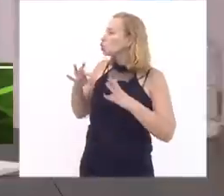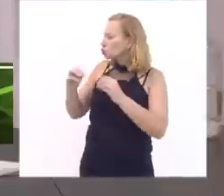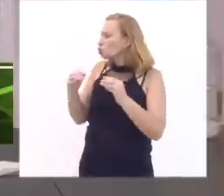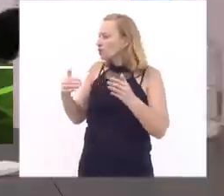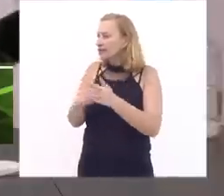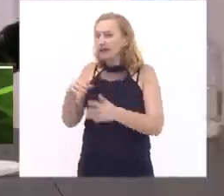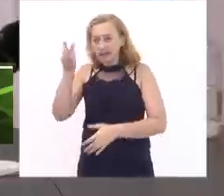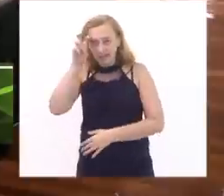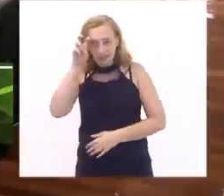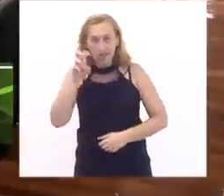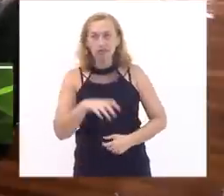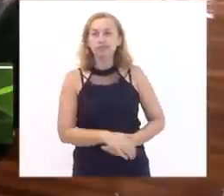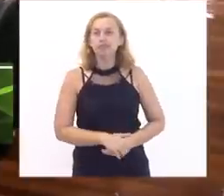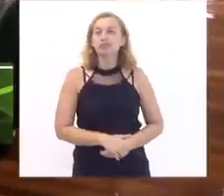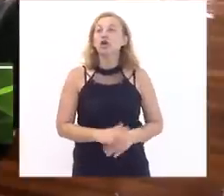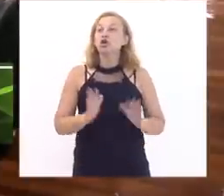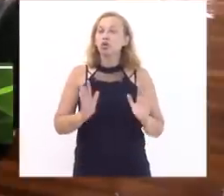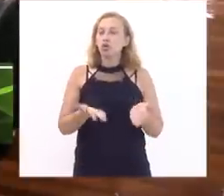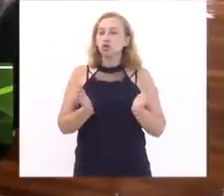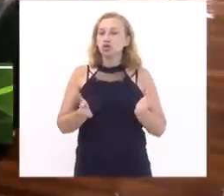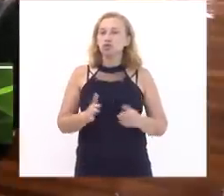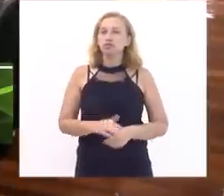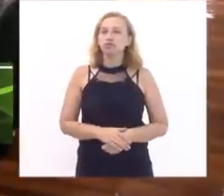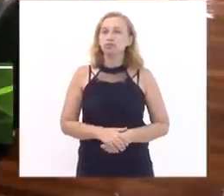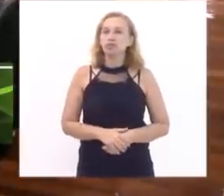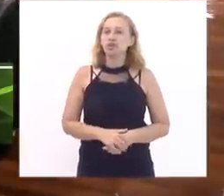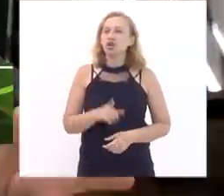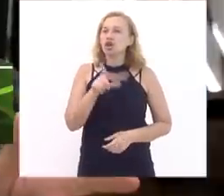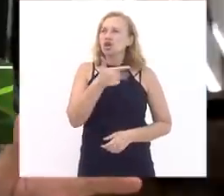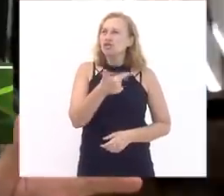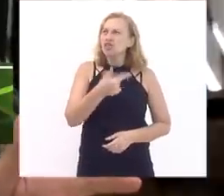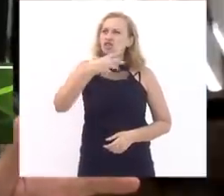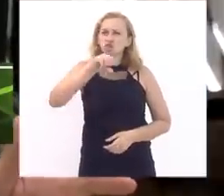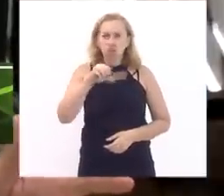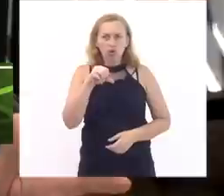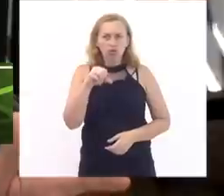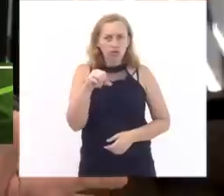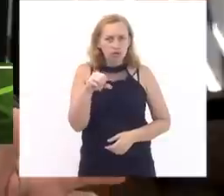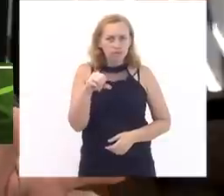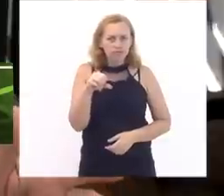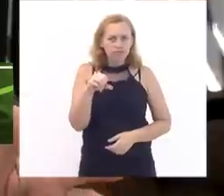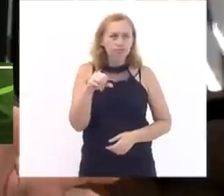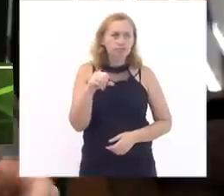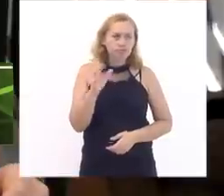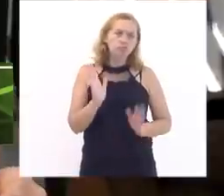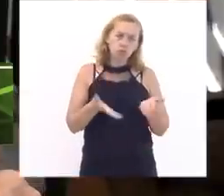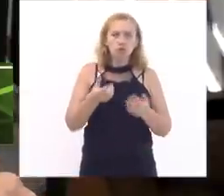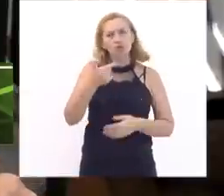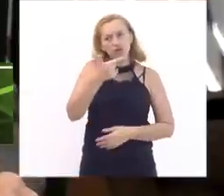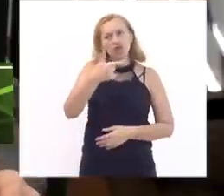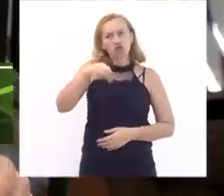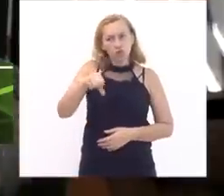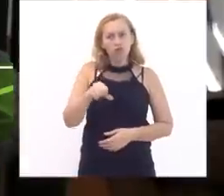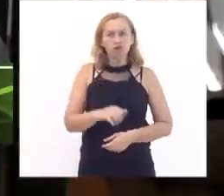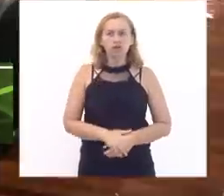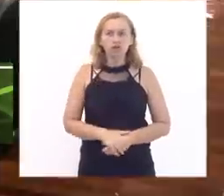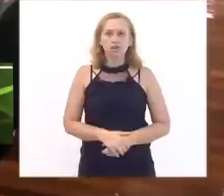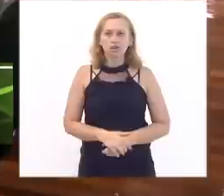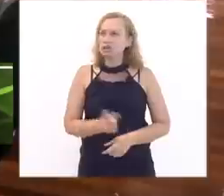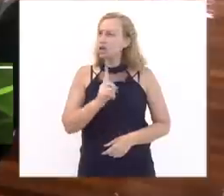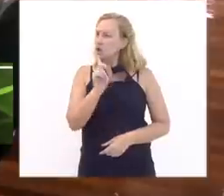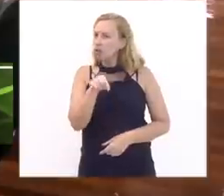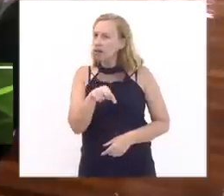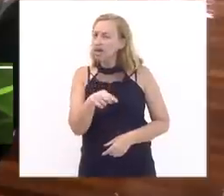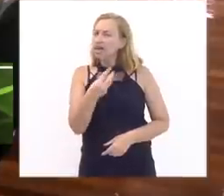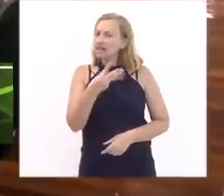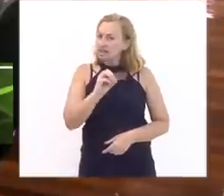quinta-feira. Hoje... Hoje é 29. Hoje é 29. E não é 30,